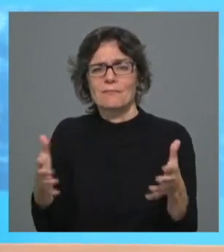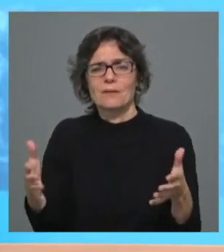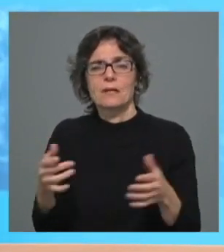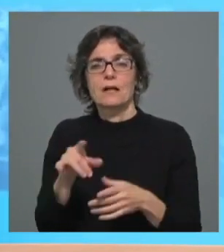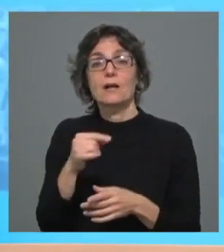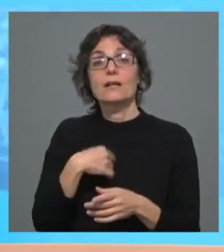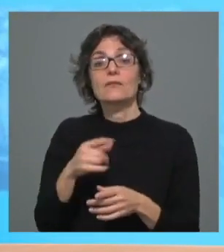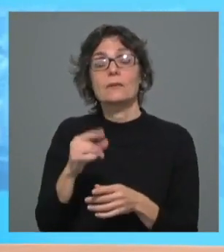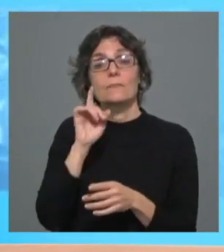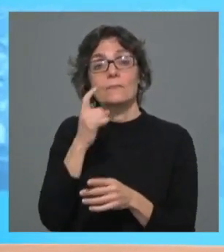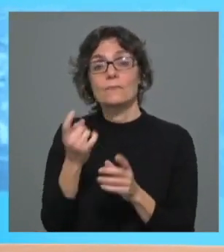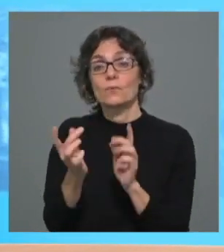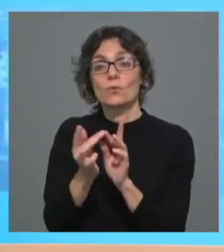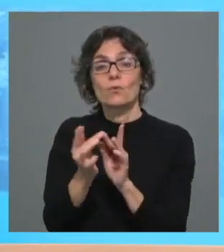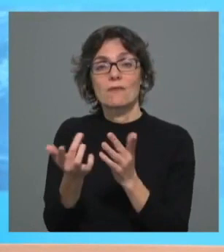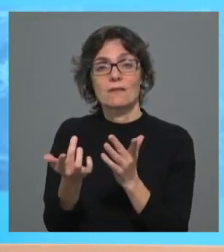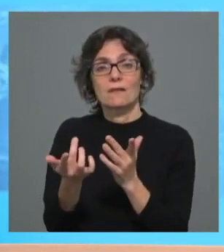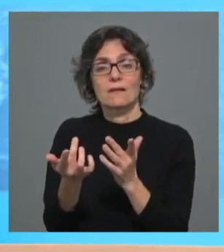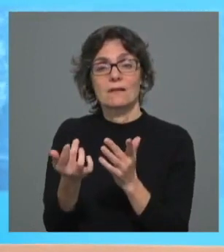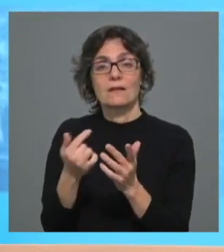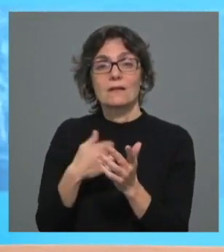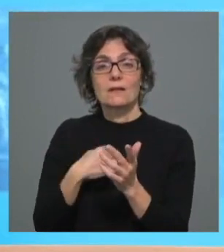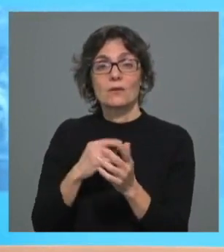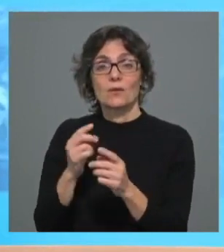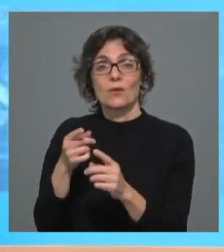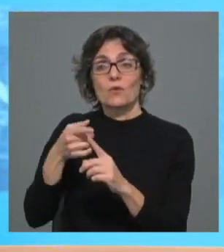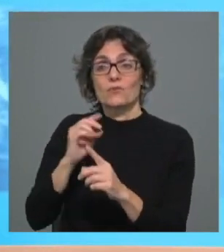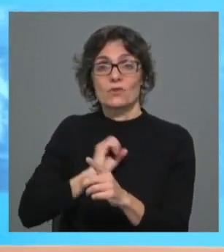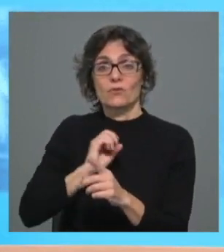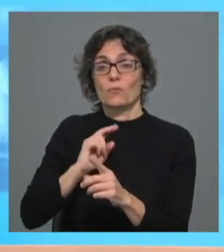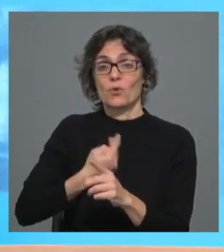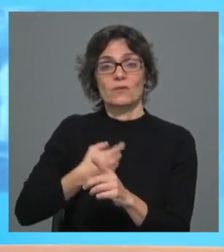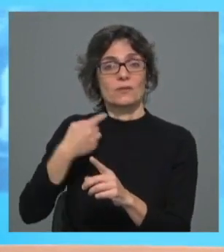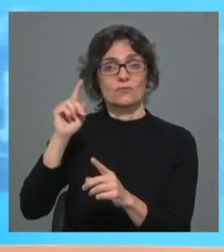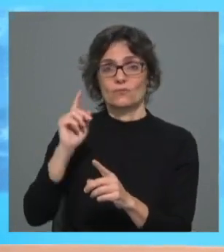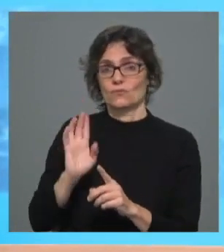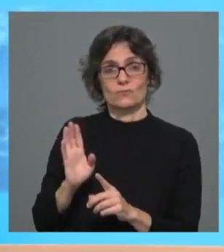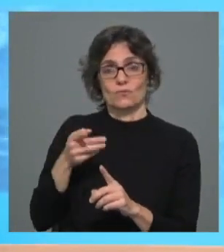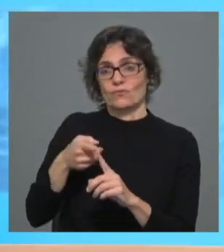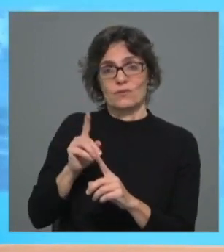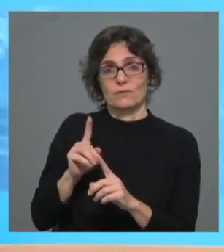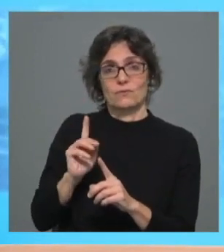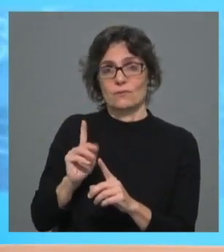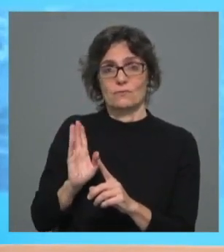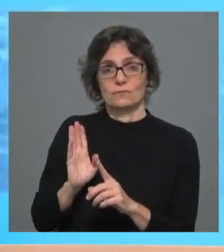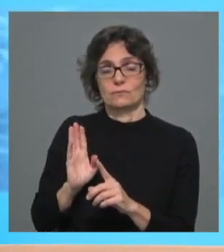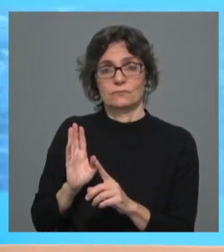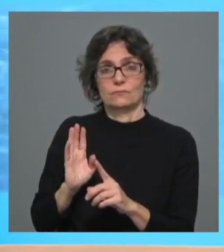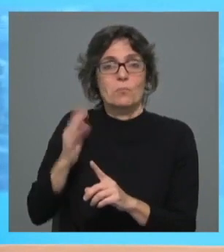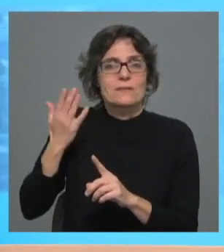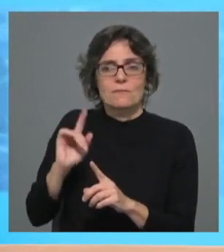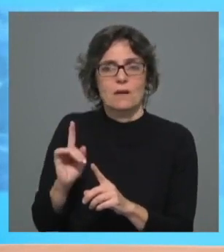dizer assim procuro contactá-las para as converter ou para escolher a próxima ar da igreja não é o objetivo principal